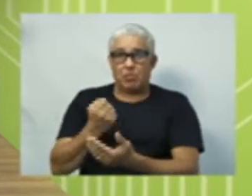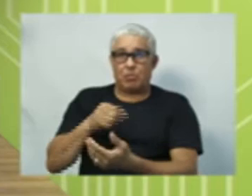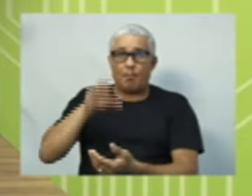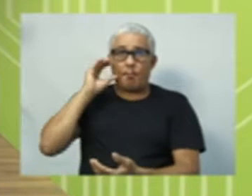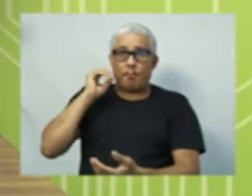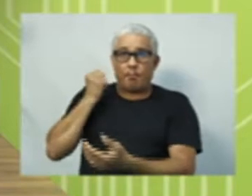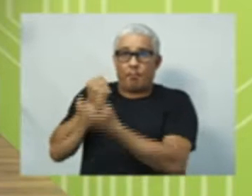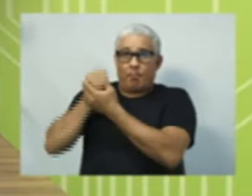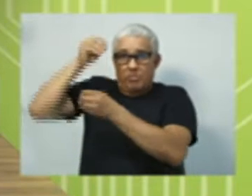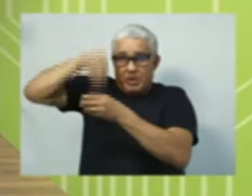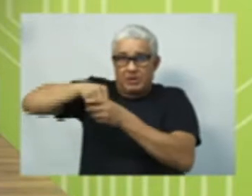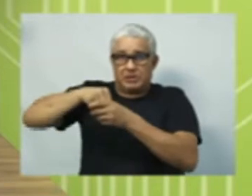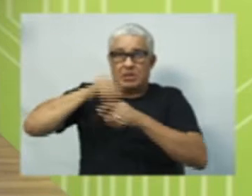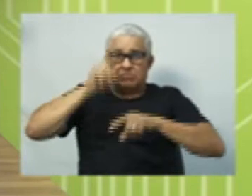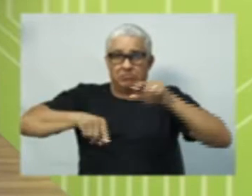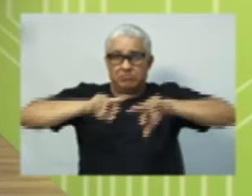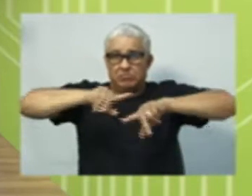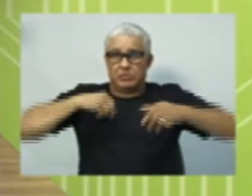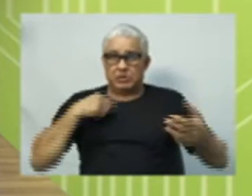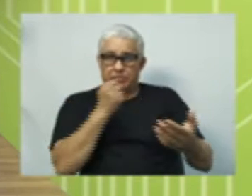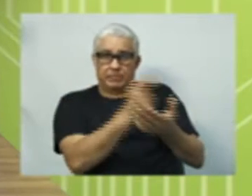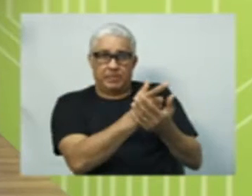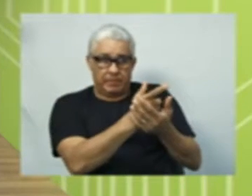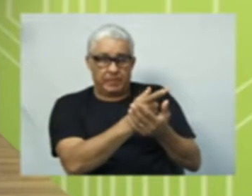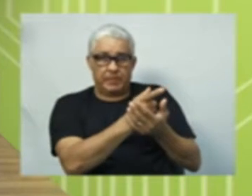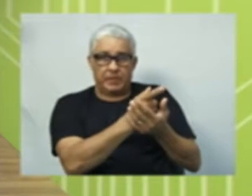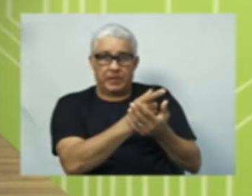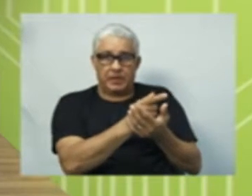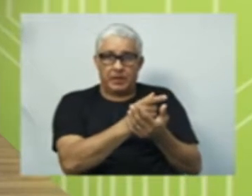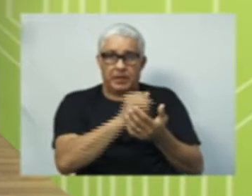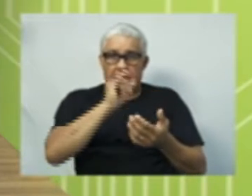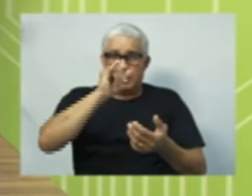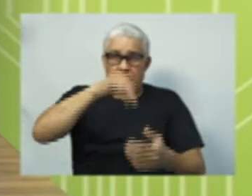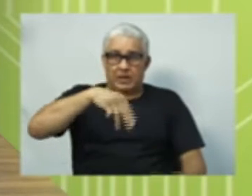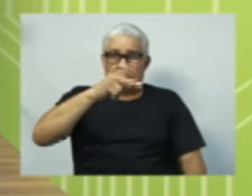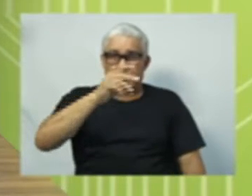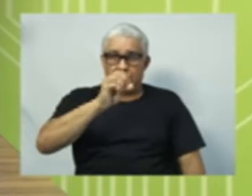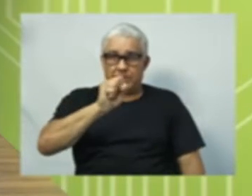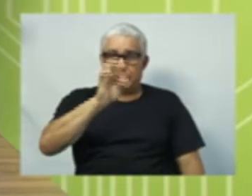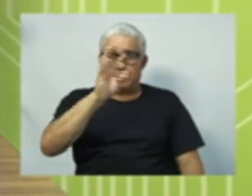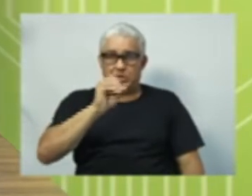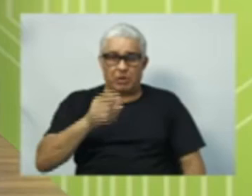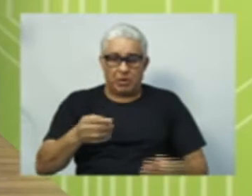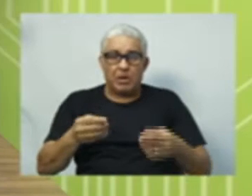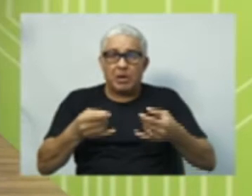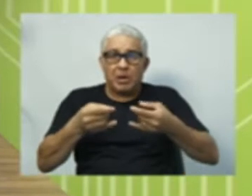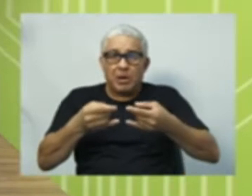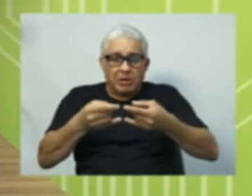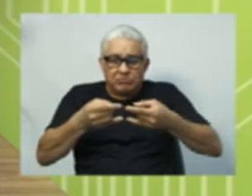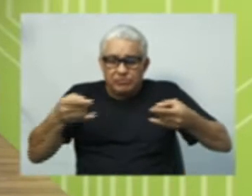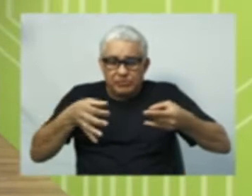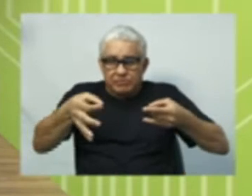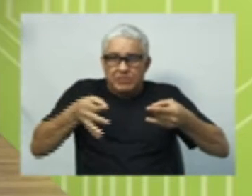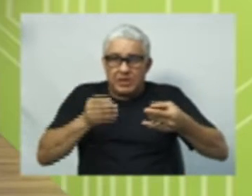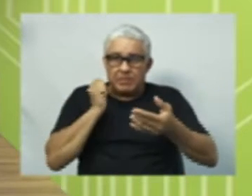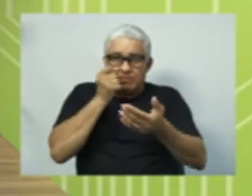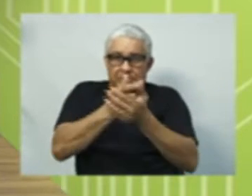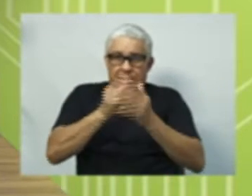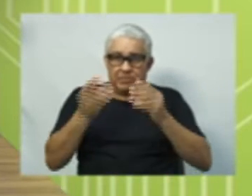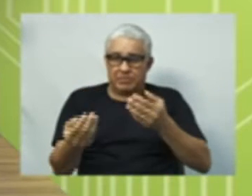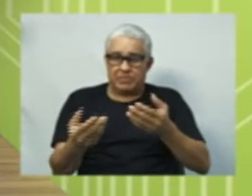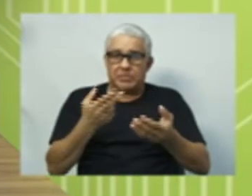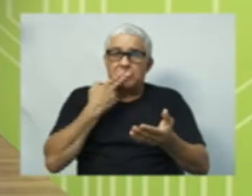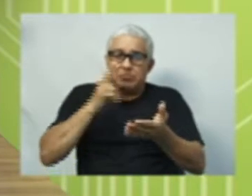que compramos. Então quando a gente falar eu paguei um imposto, não é só aquele carnezinho que chegou na sua casa para pagar, não.